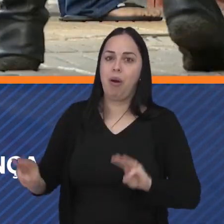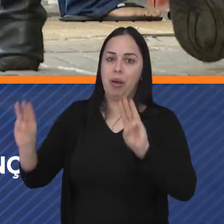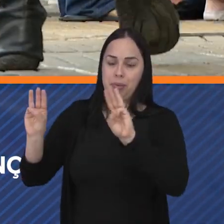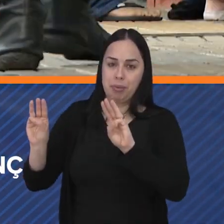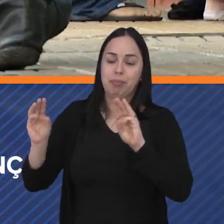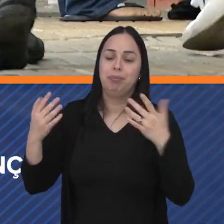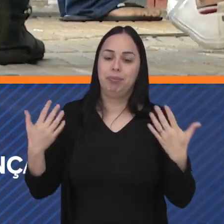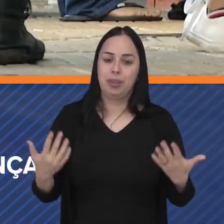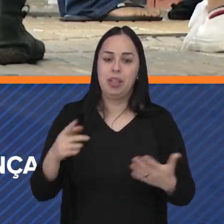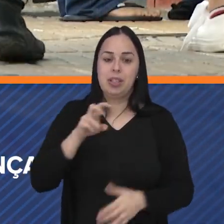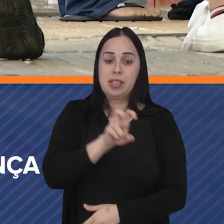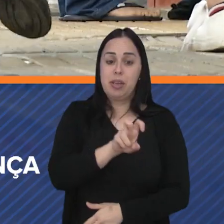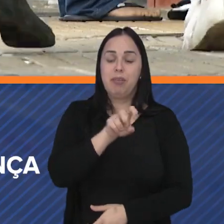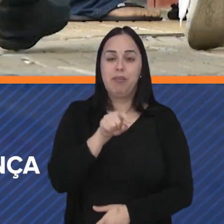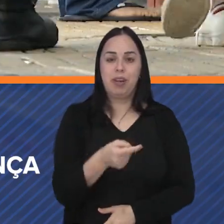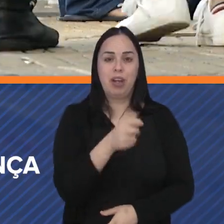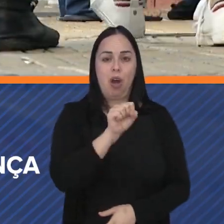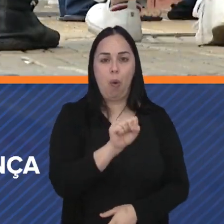Organização Mundial da Saúde.